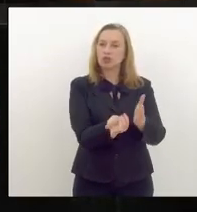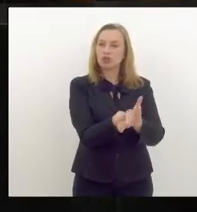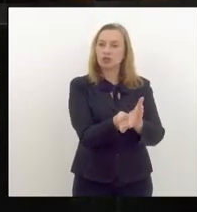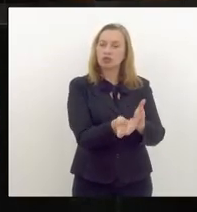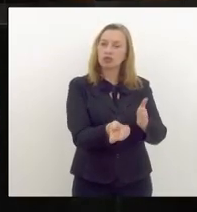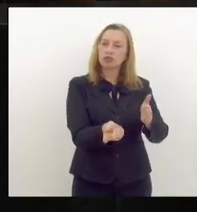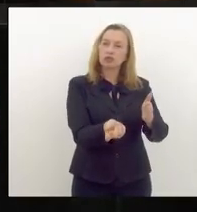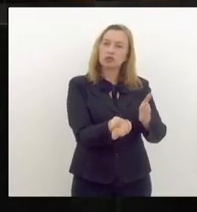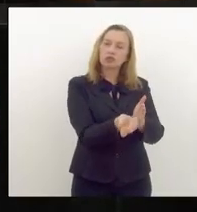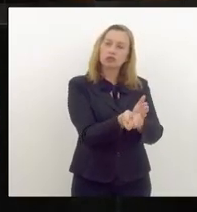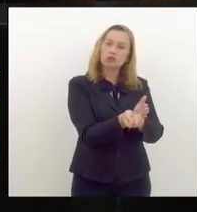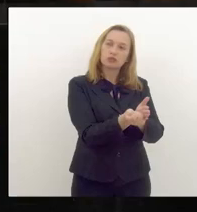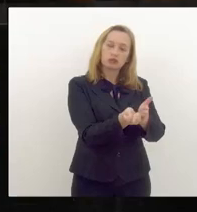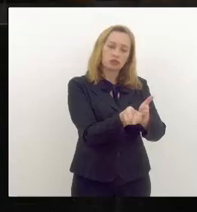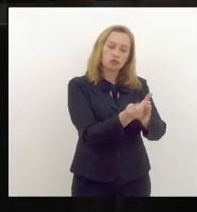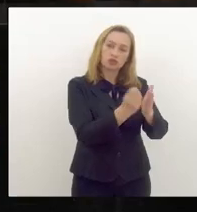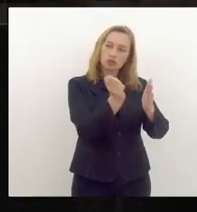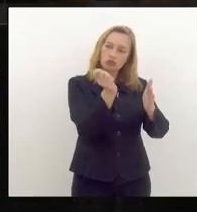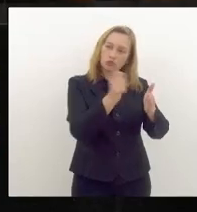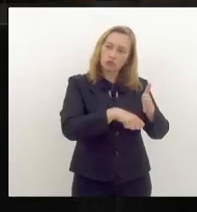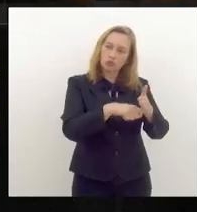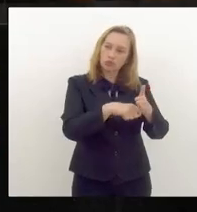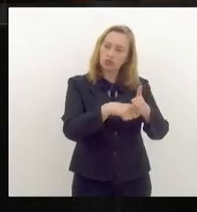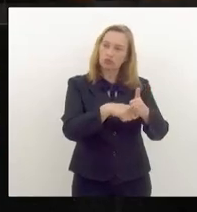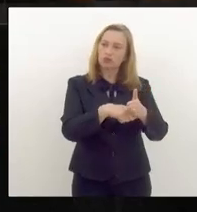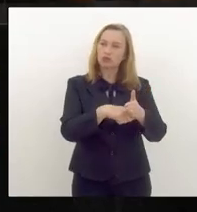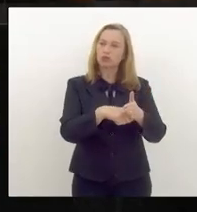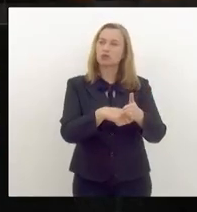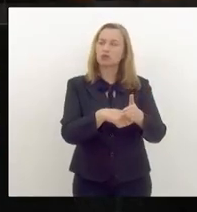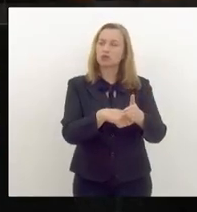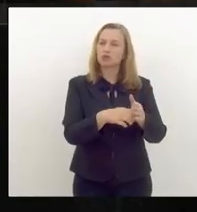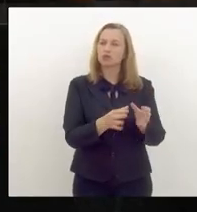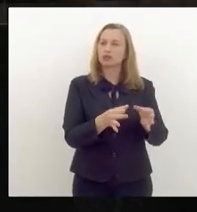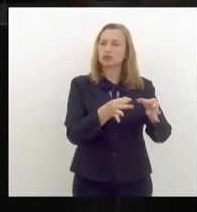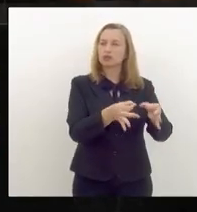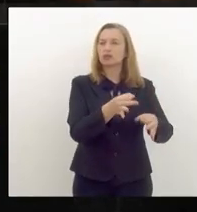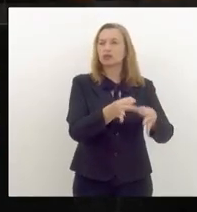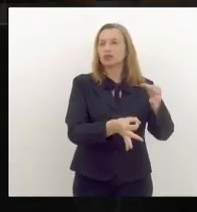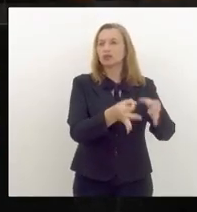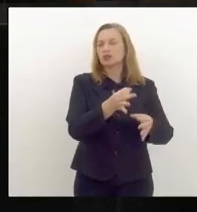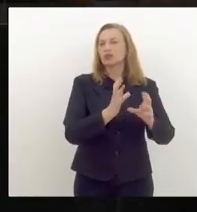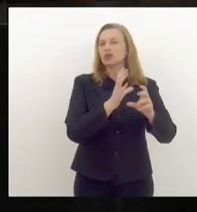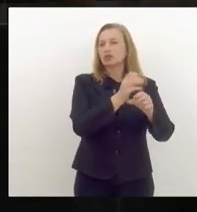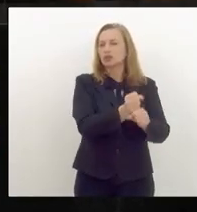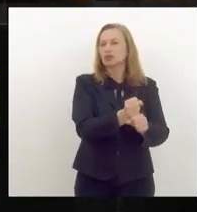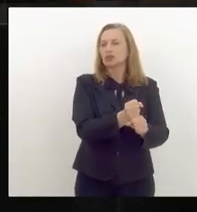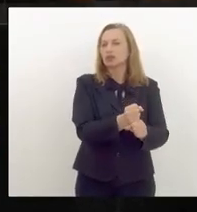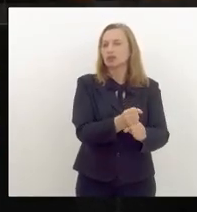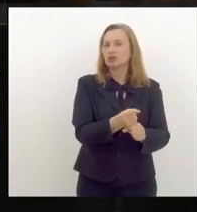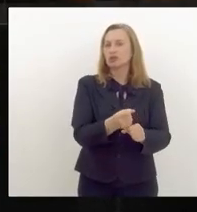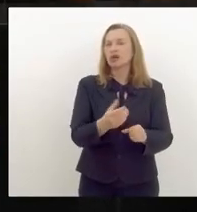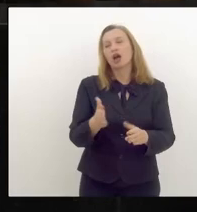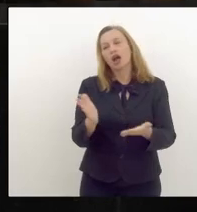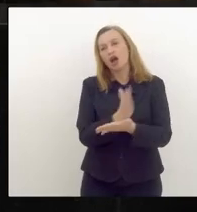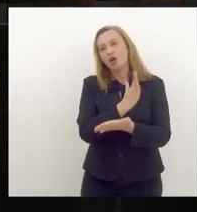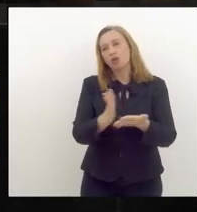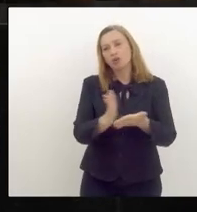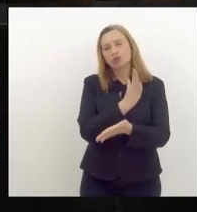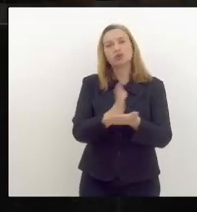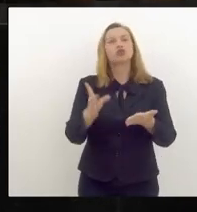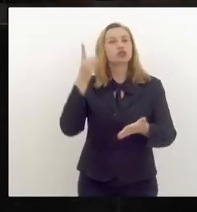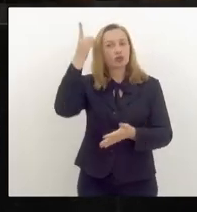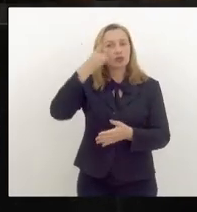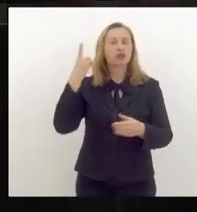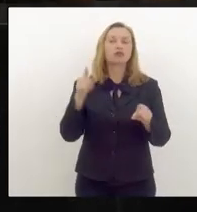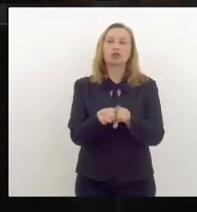todos porque eu volto a dizer alguns deputados aqui já fizeram no também